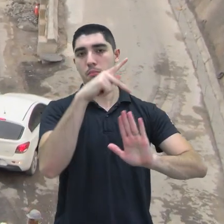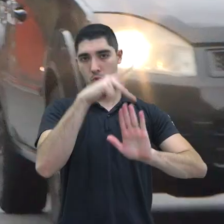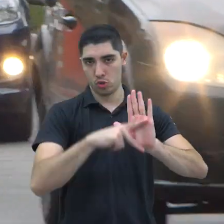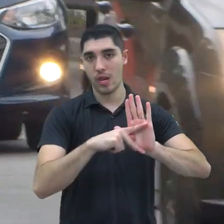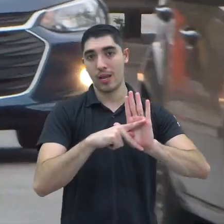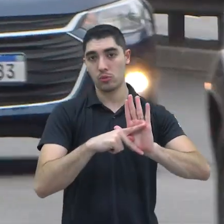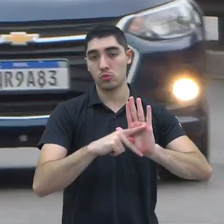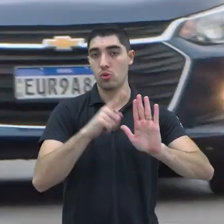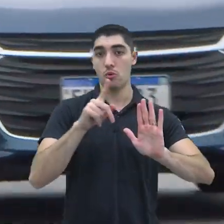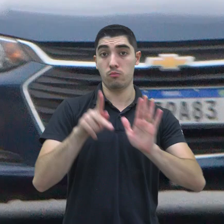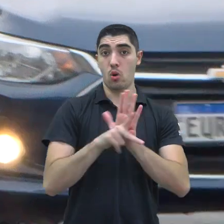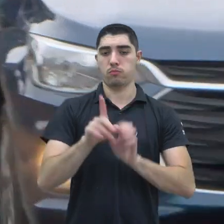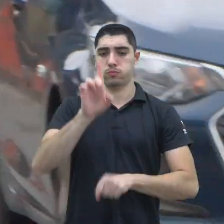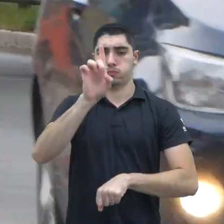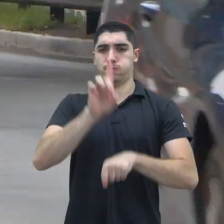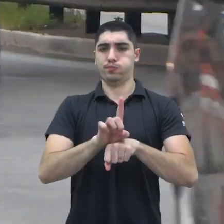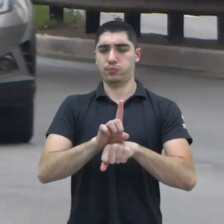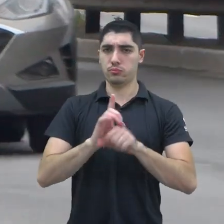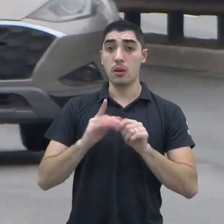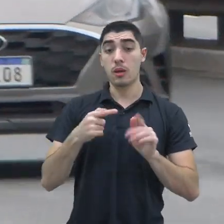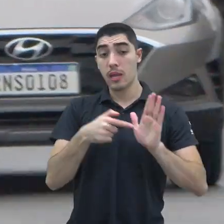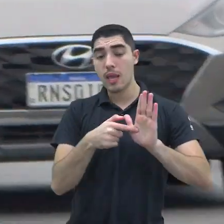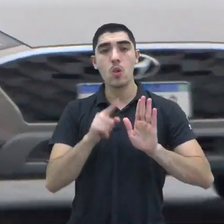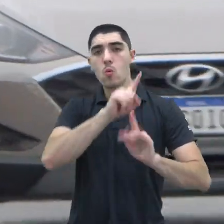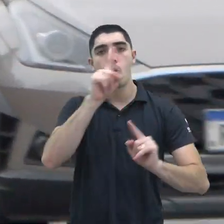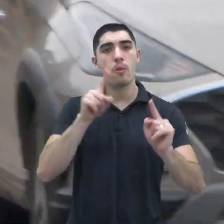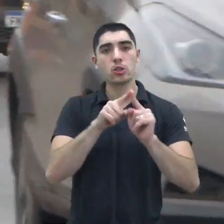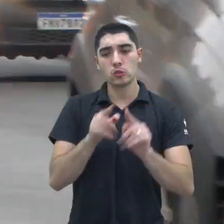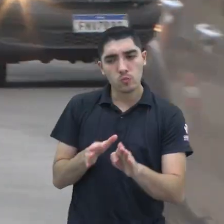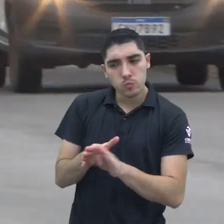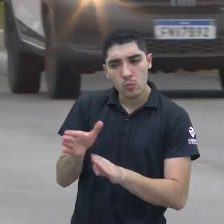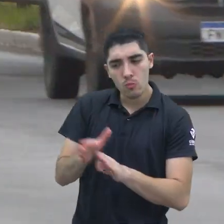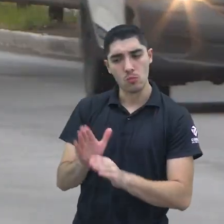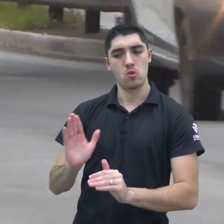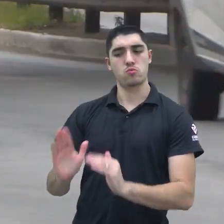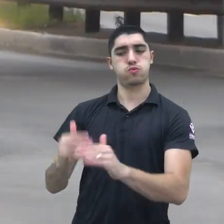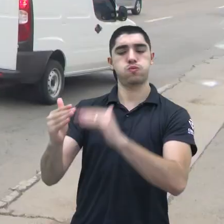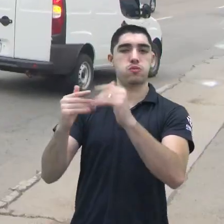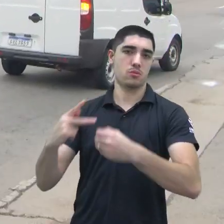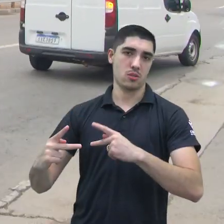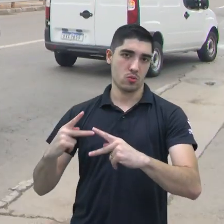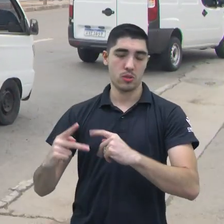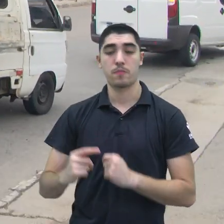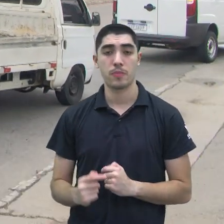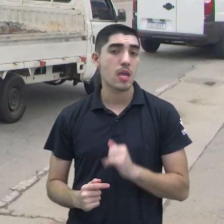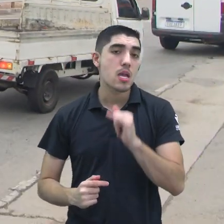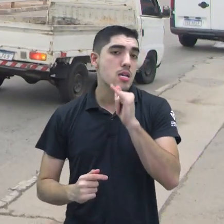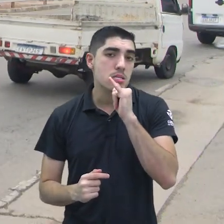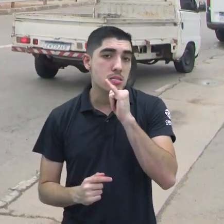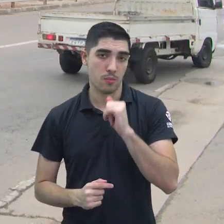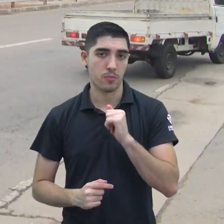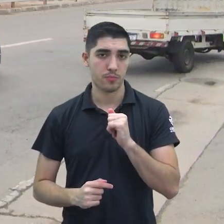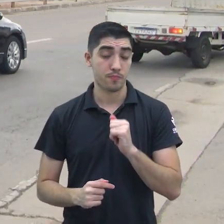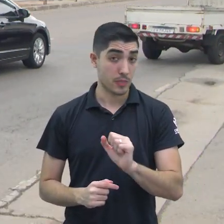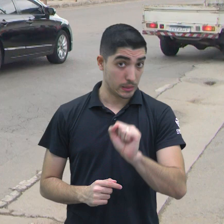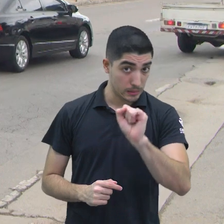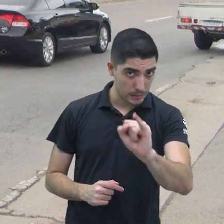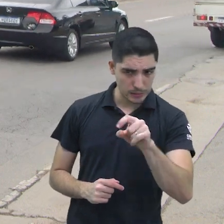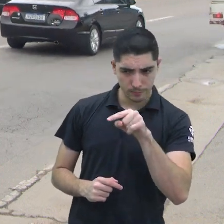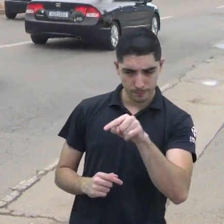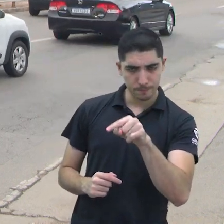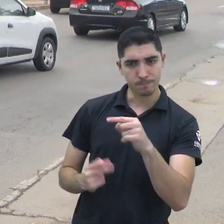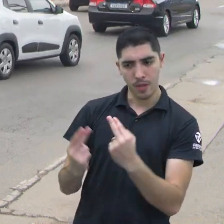diretor. É ele quem determina as diretrizes para o crescimento do município, como, por exemplo, garantir